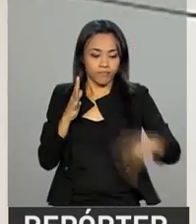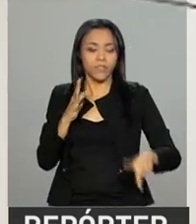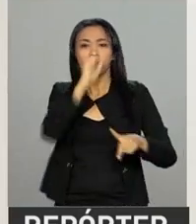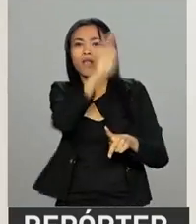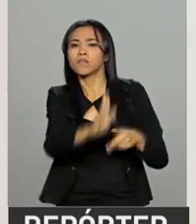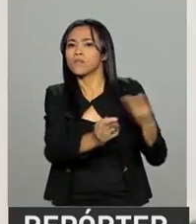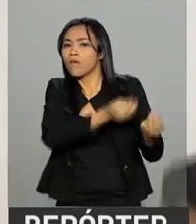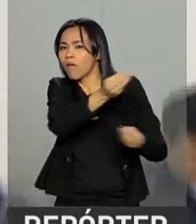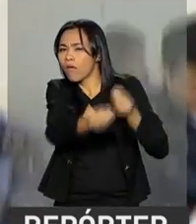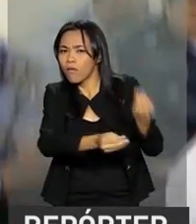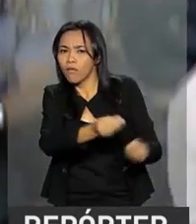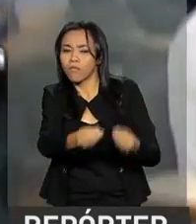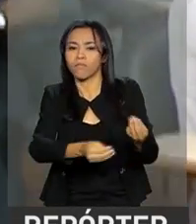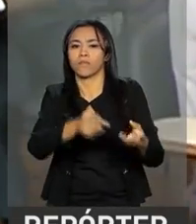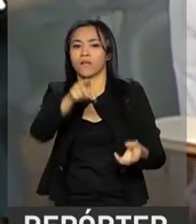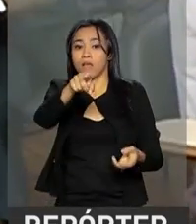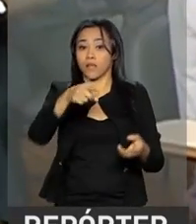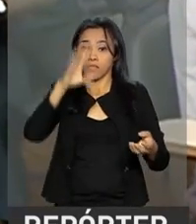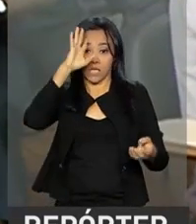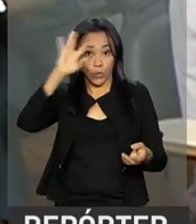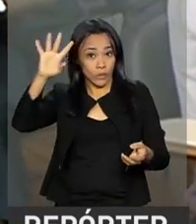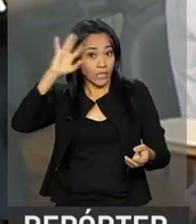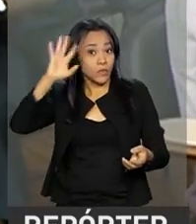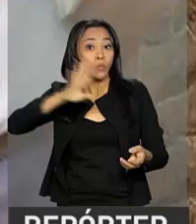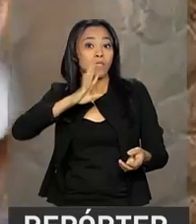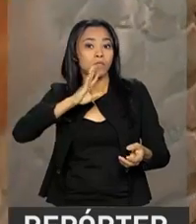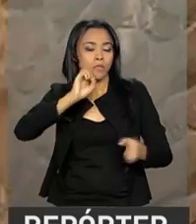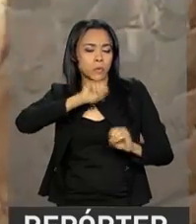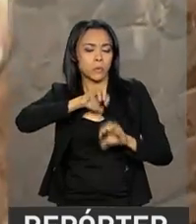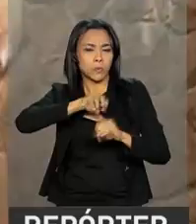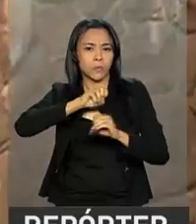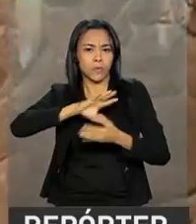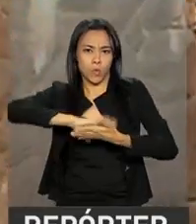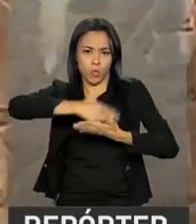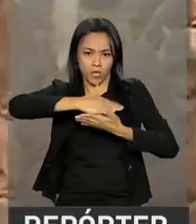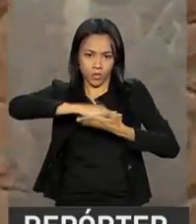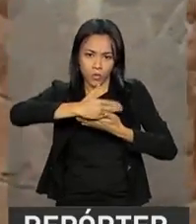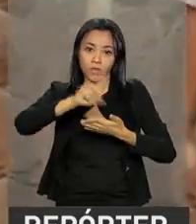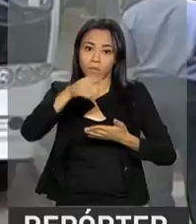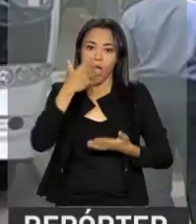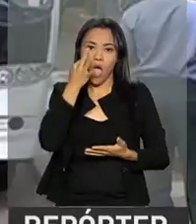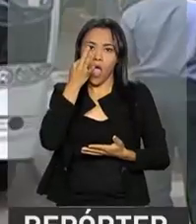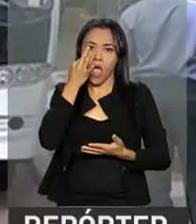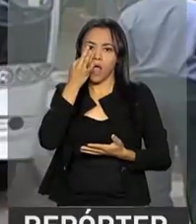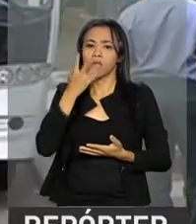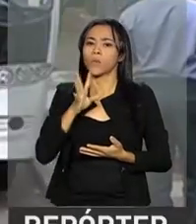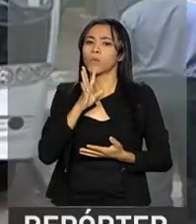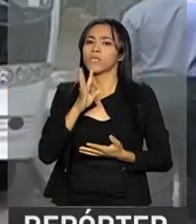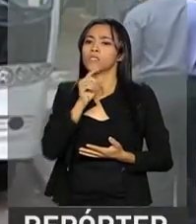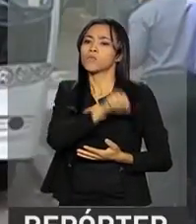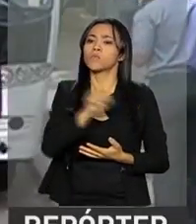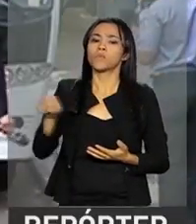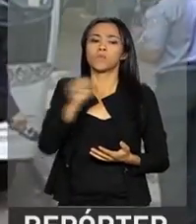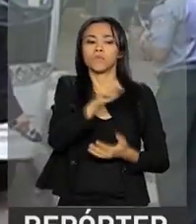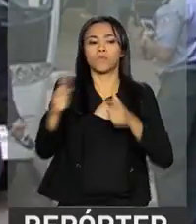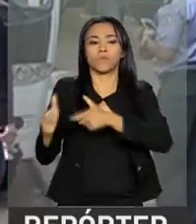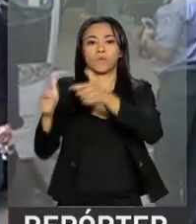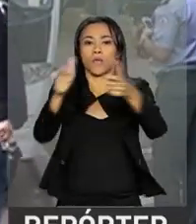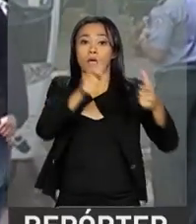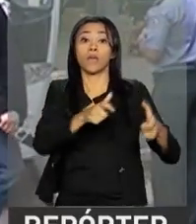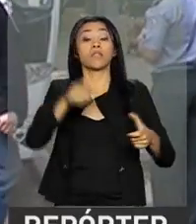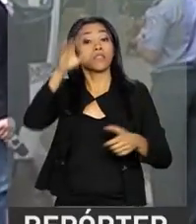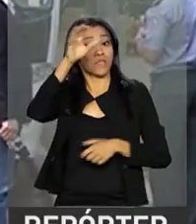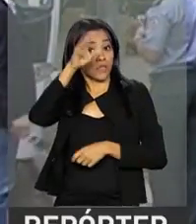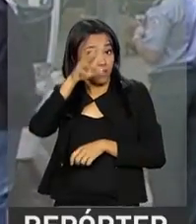prática. As teorias apresentadas no computador e em sala de aula também são vividas na rua, conhecendo as bases comunitárias. São Paulo